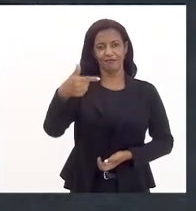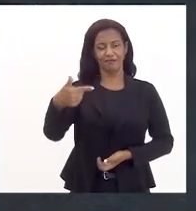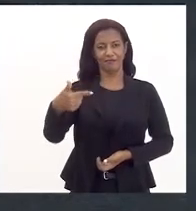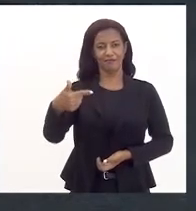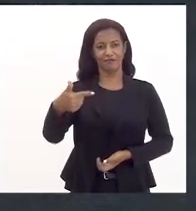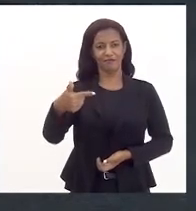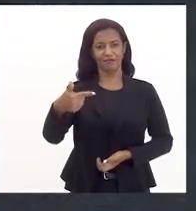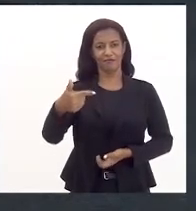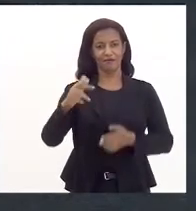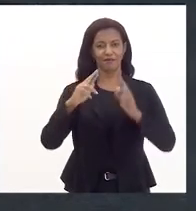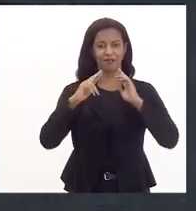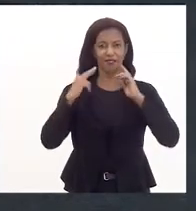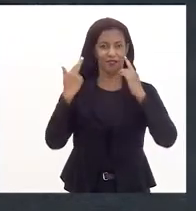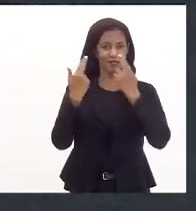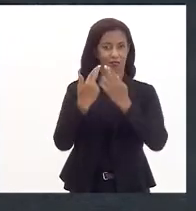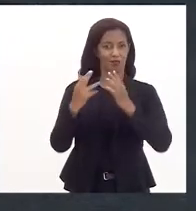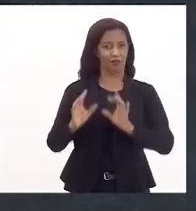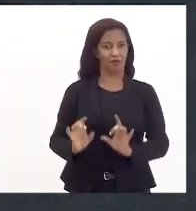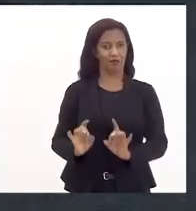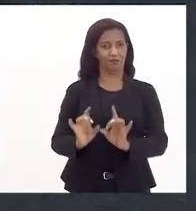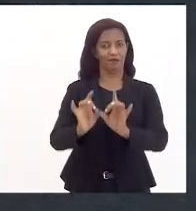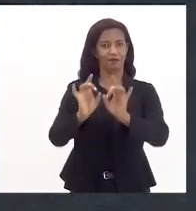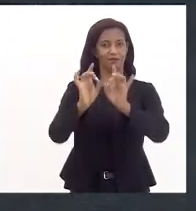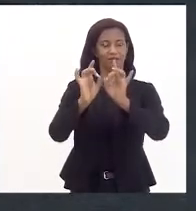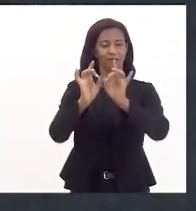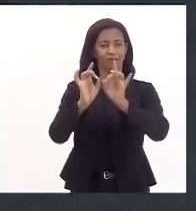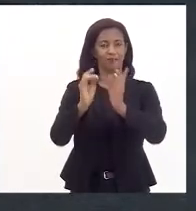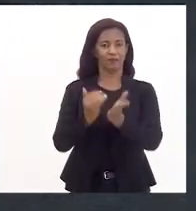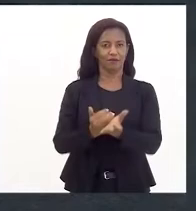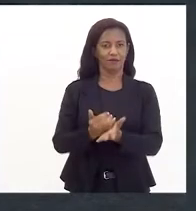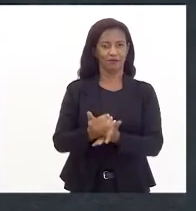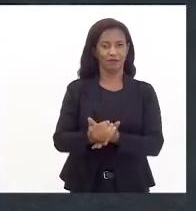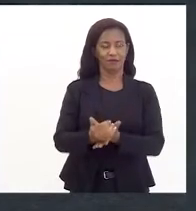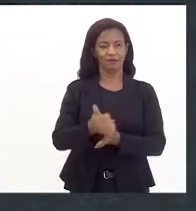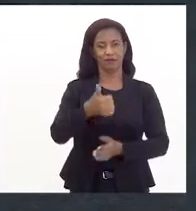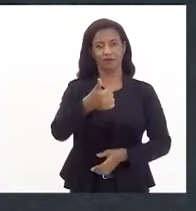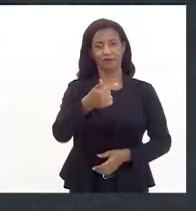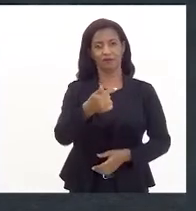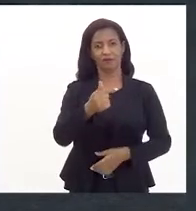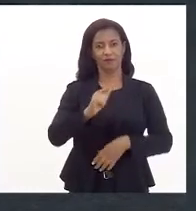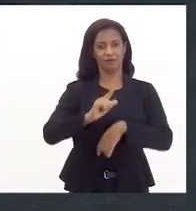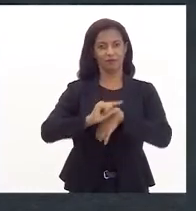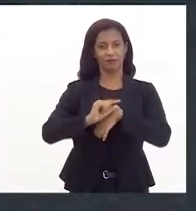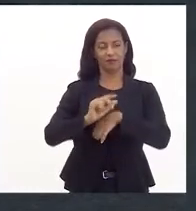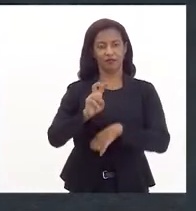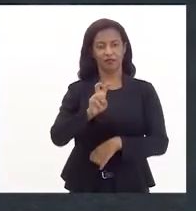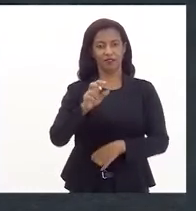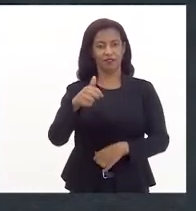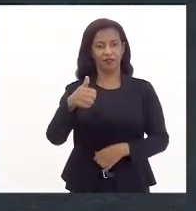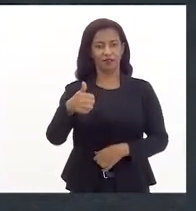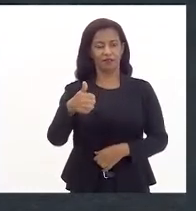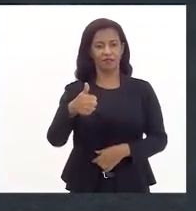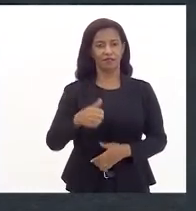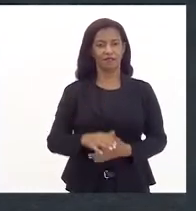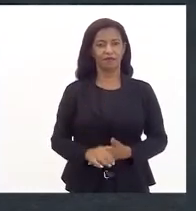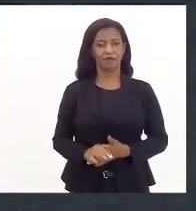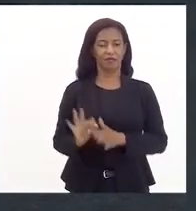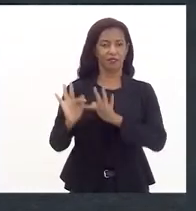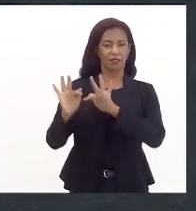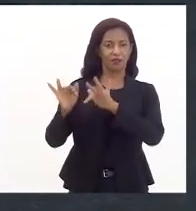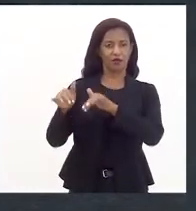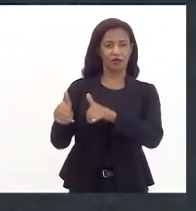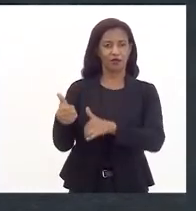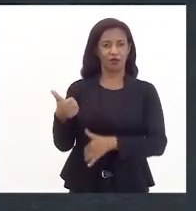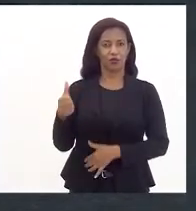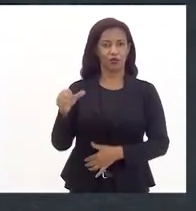182ª sessão extraordinária, que, iniciada às 17 horas e 51 minutos, encerrou-se